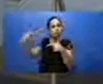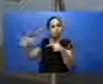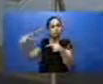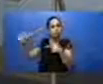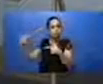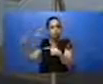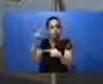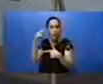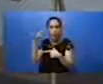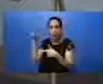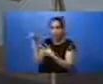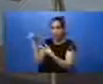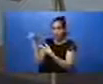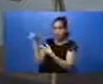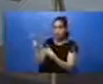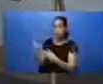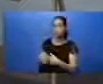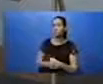aqui, ó.